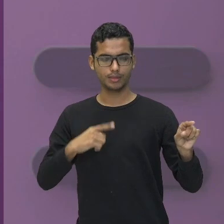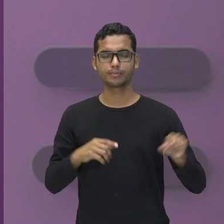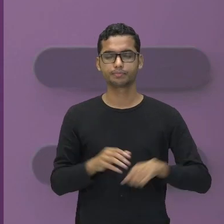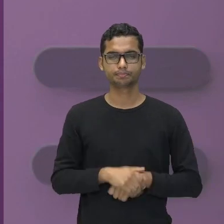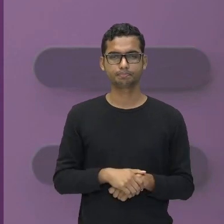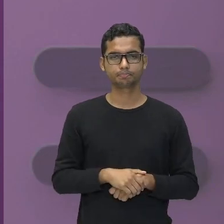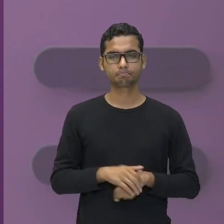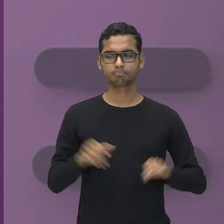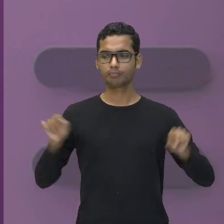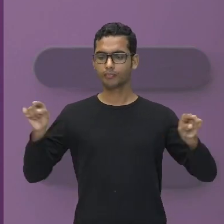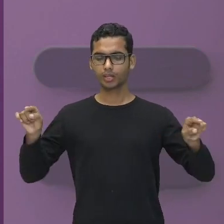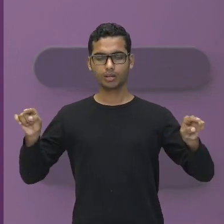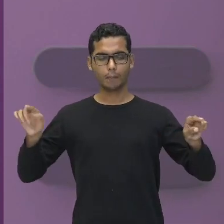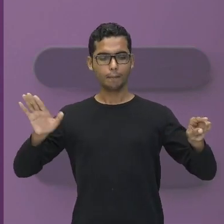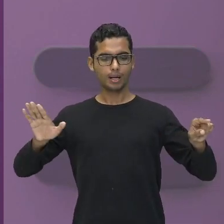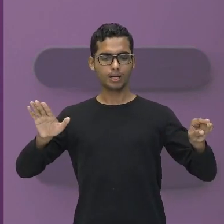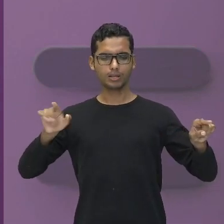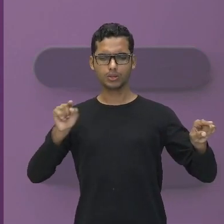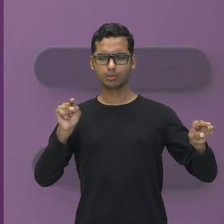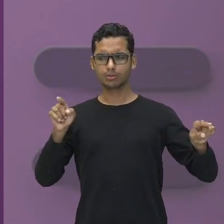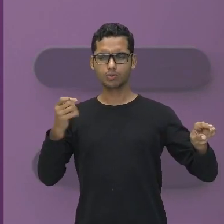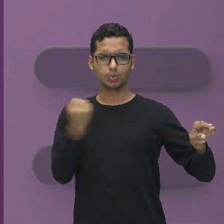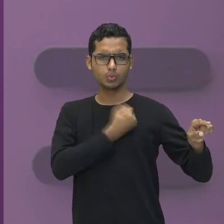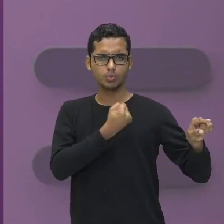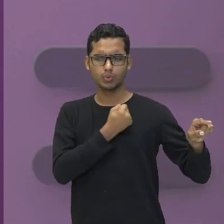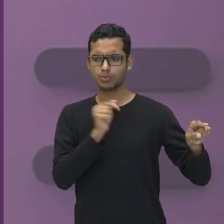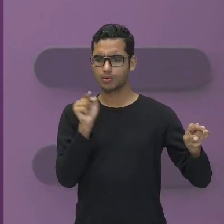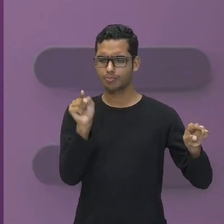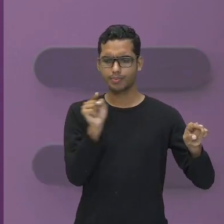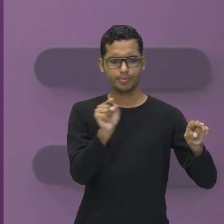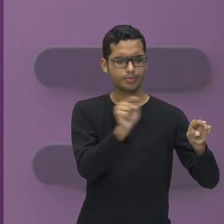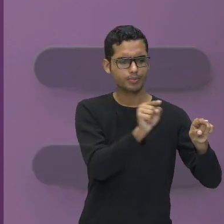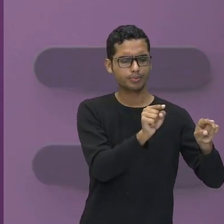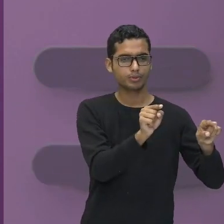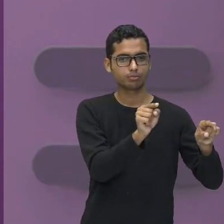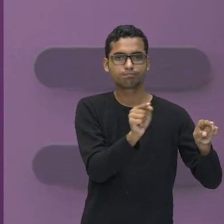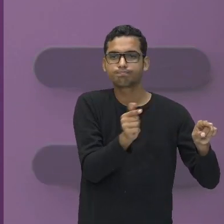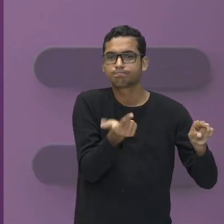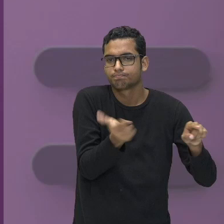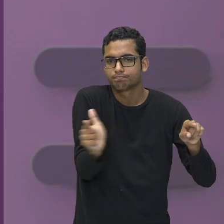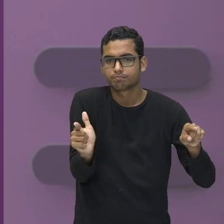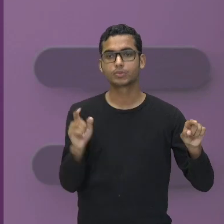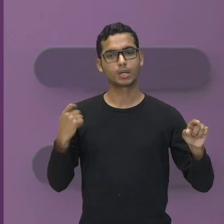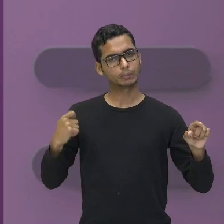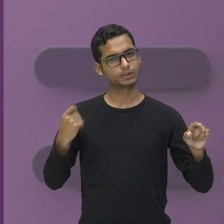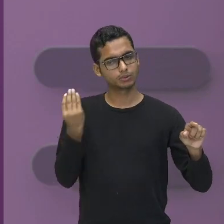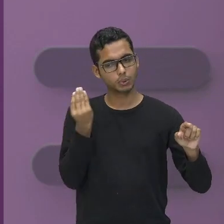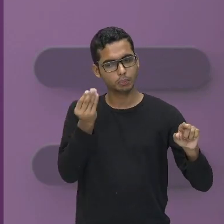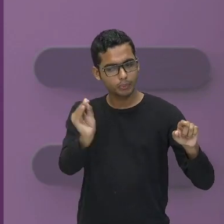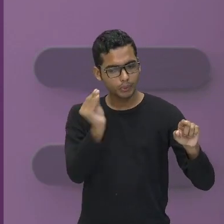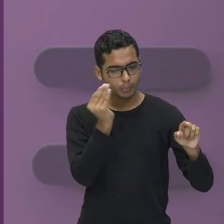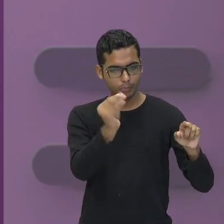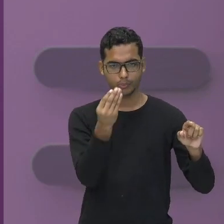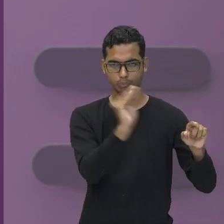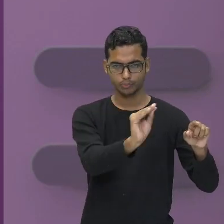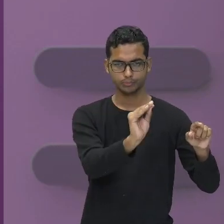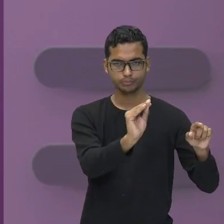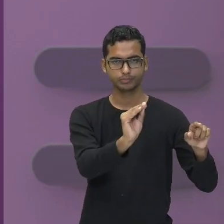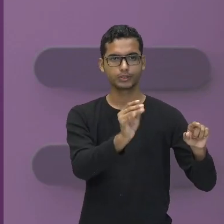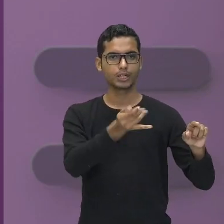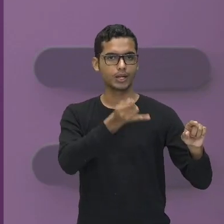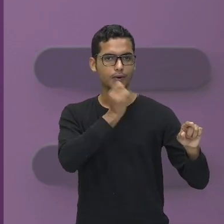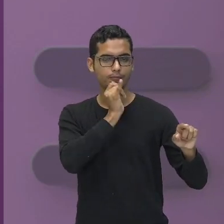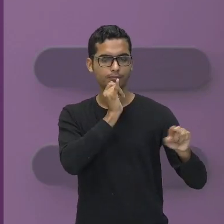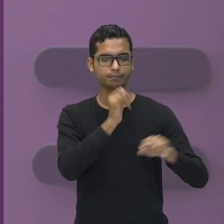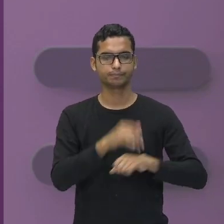preciso colocar os outros termos entre esses dois números que eu tenho. Então vamos supor que eu tenha ali